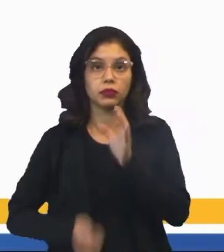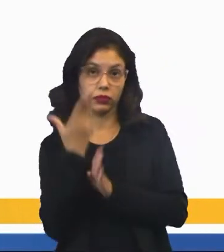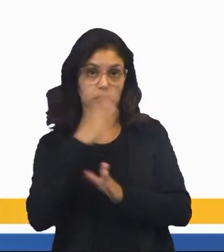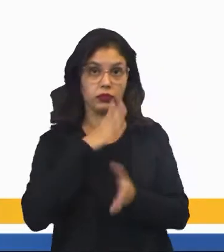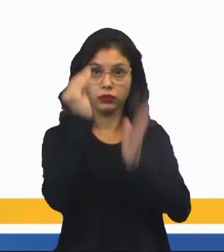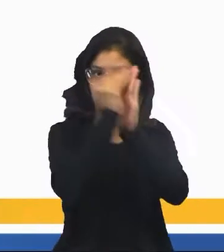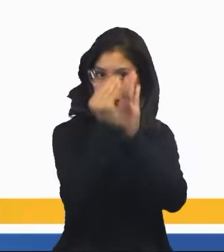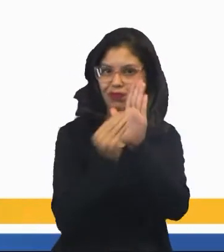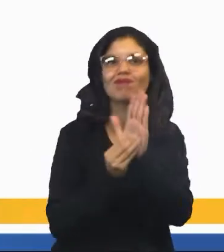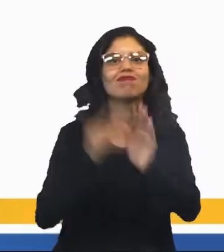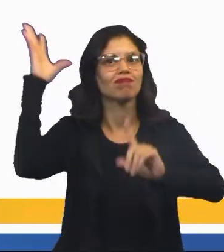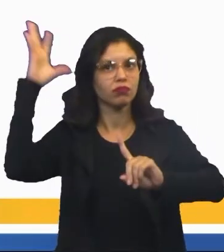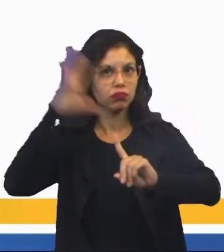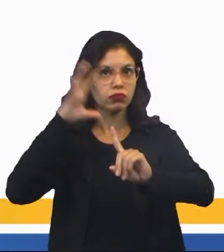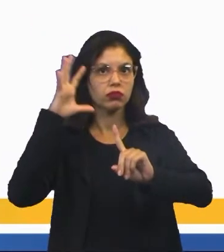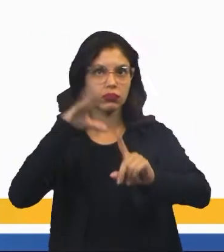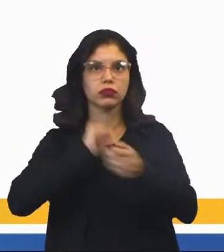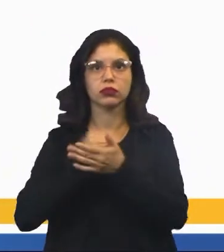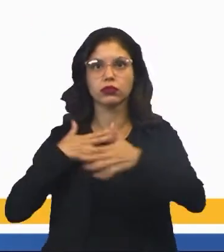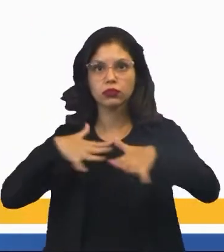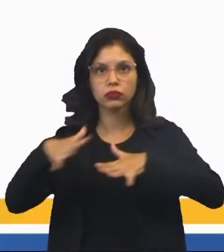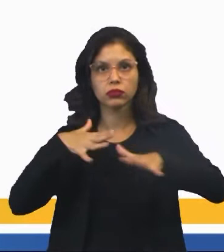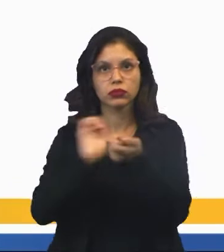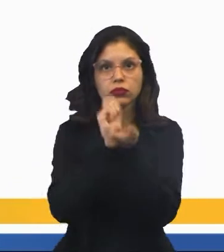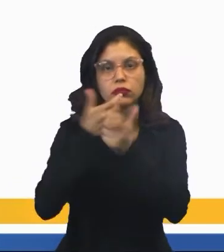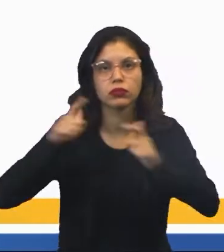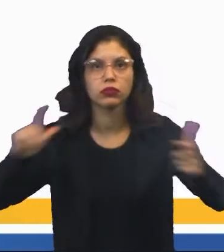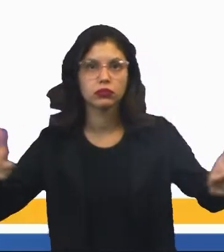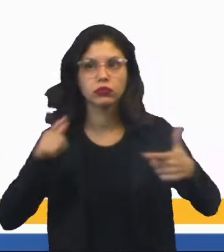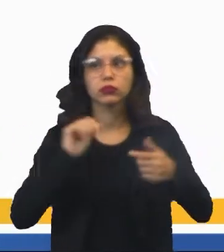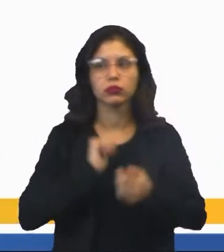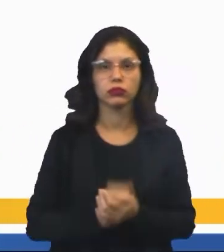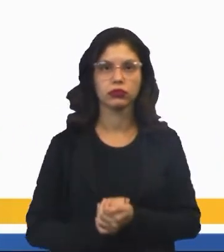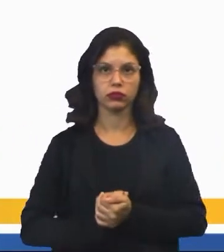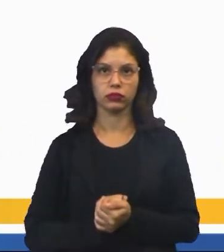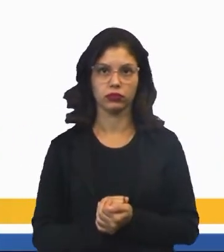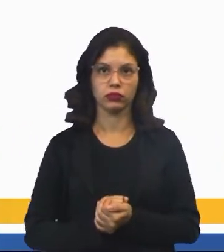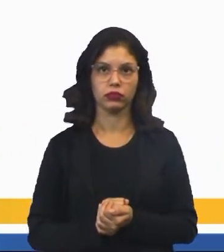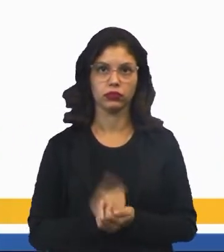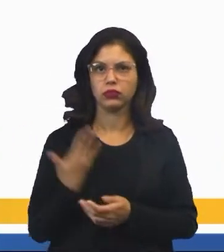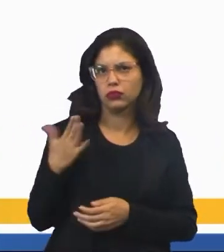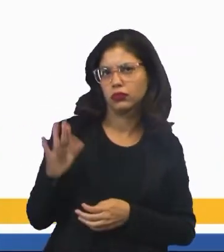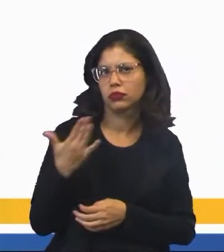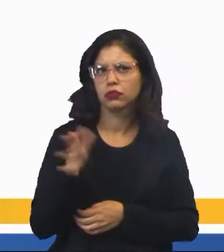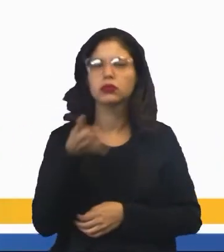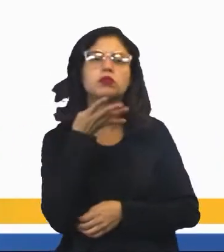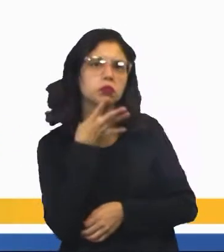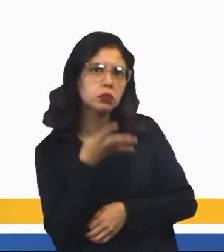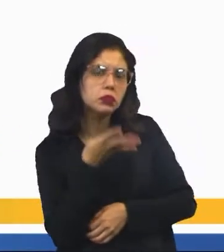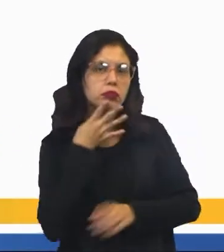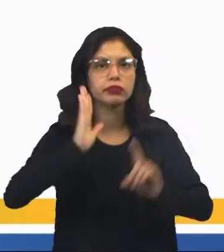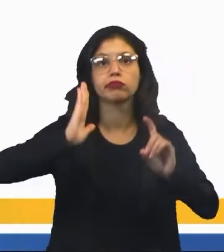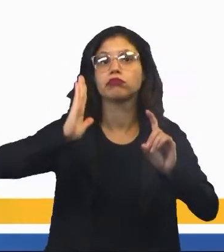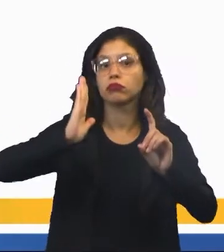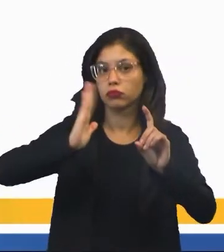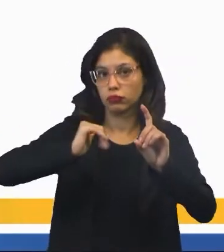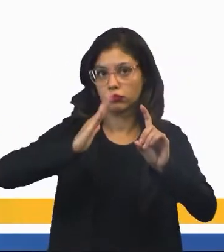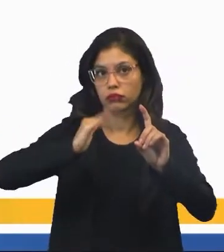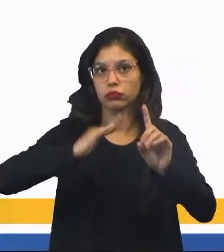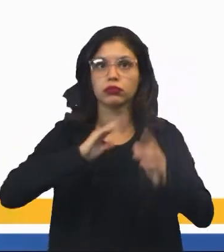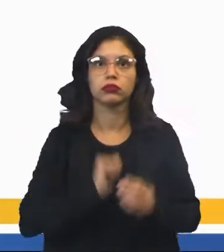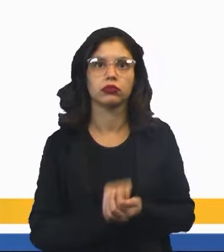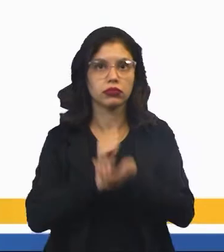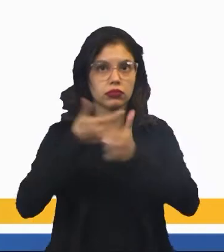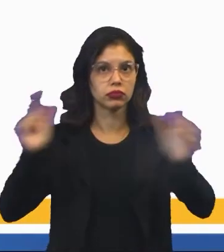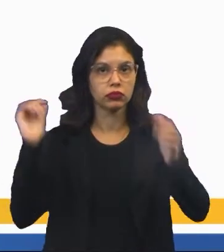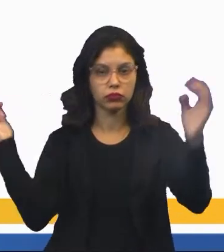Existem vários fatores que influenciam essa movimentação. Existe o grande e talvez mais conhecido mito